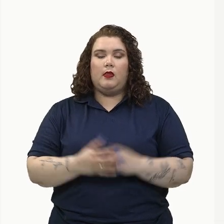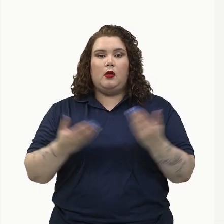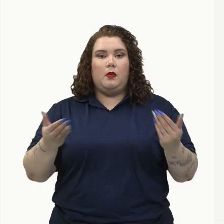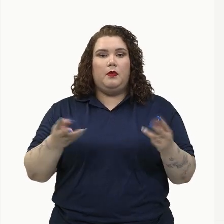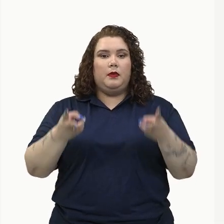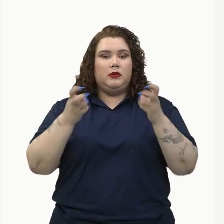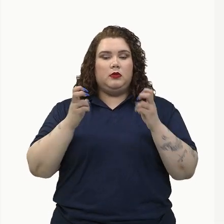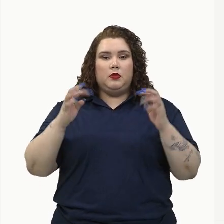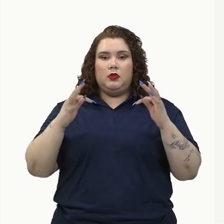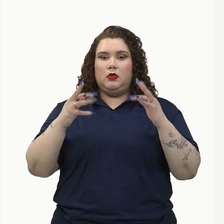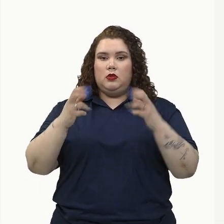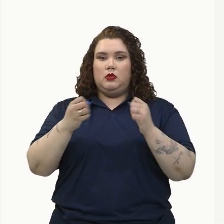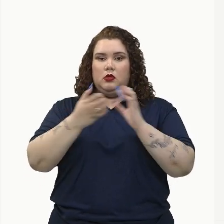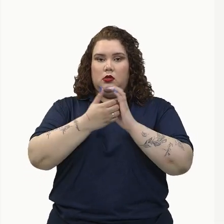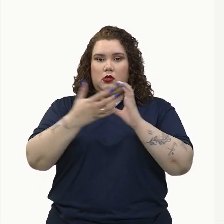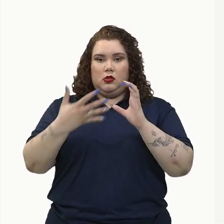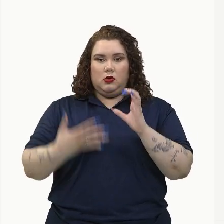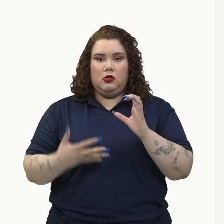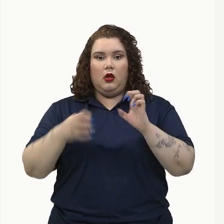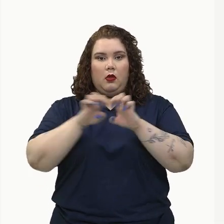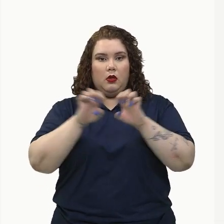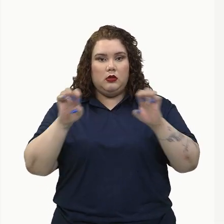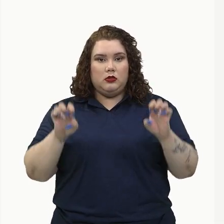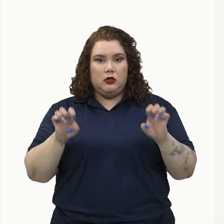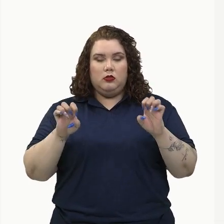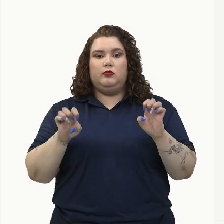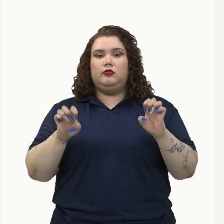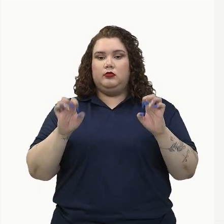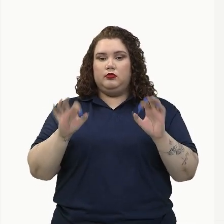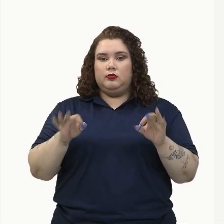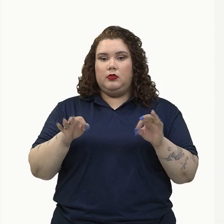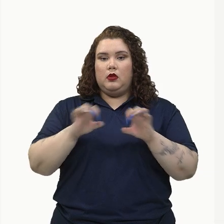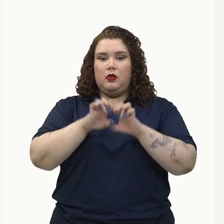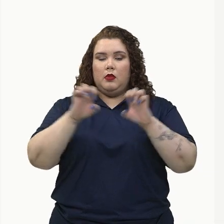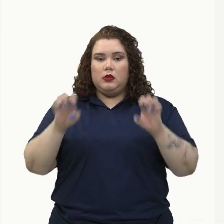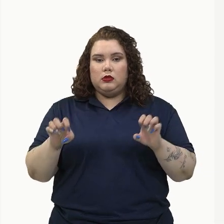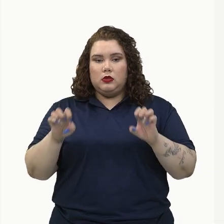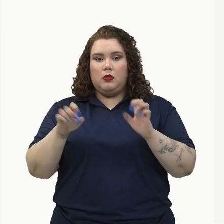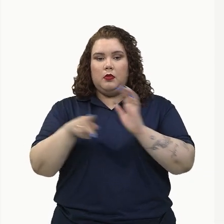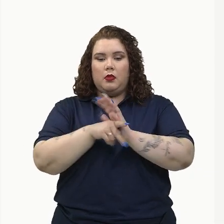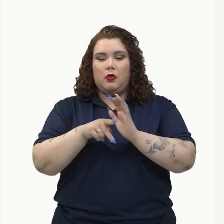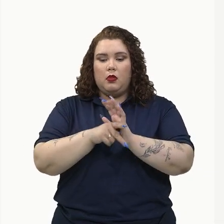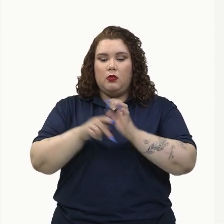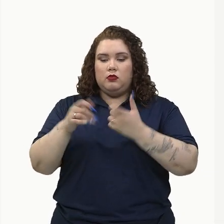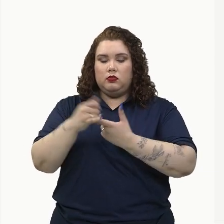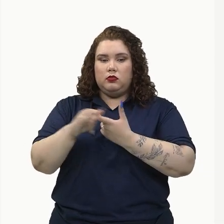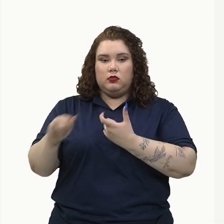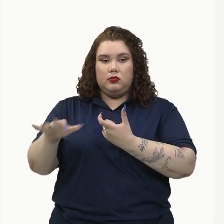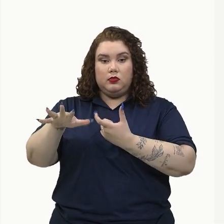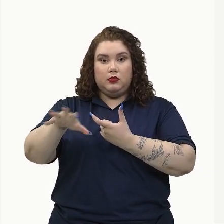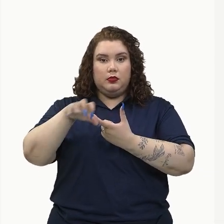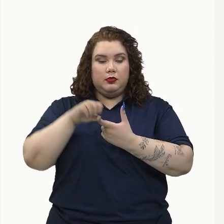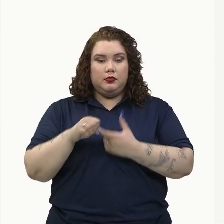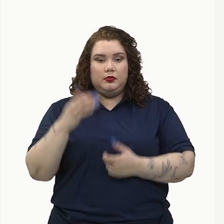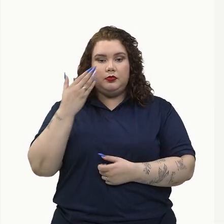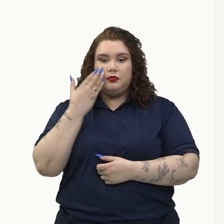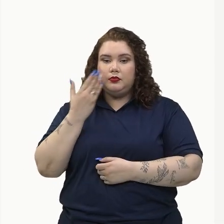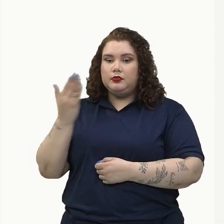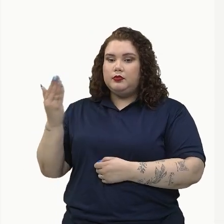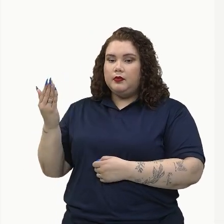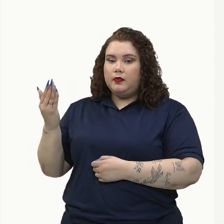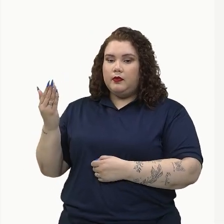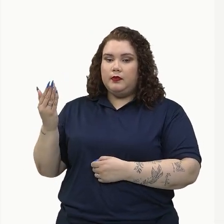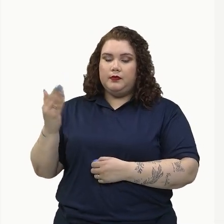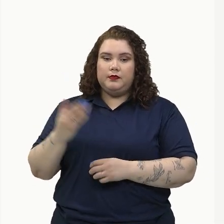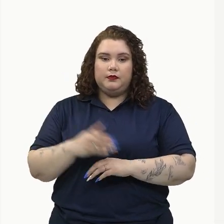todos os elementos que a gente viu lá na equação, né? Na equação do receptor, U igual a Φ'